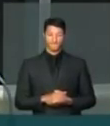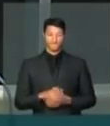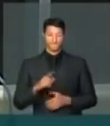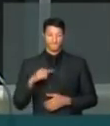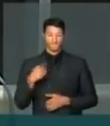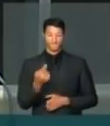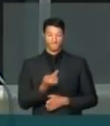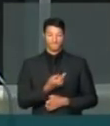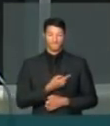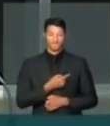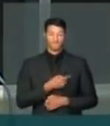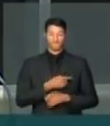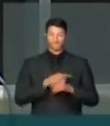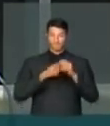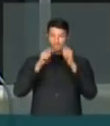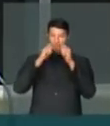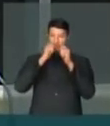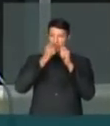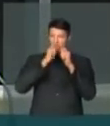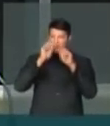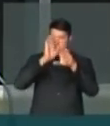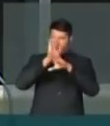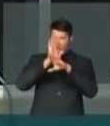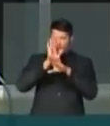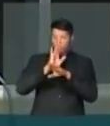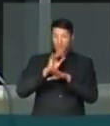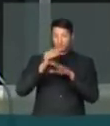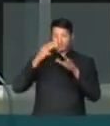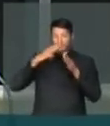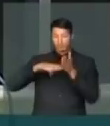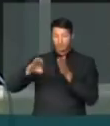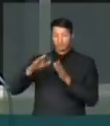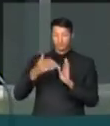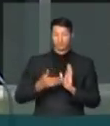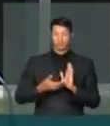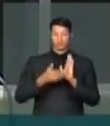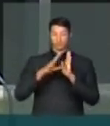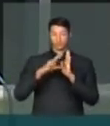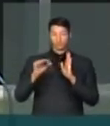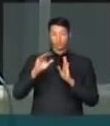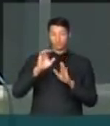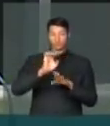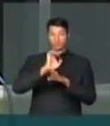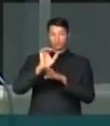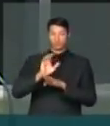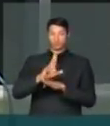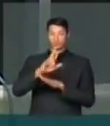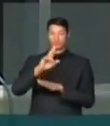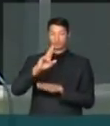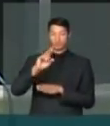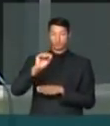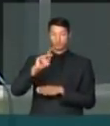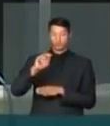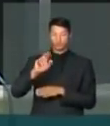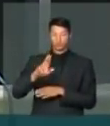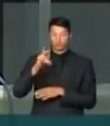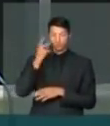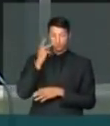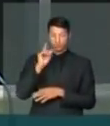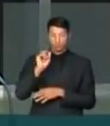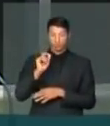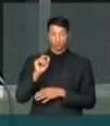Nós gravamos um vídeo que enviamos ao Parlamento Europeu, aí em Bruxelas, para